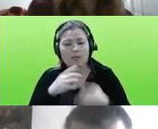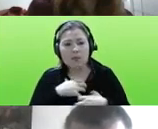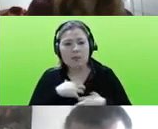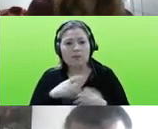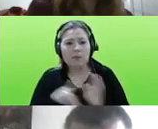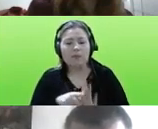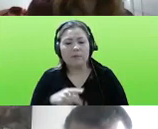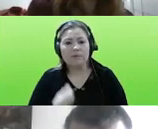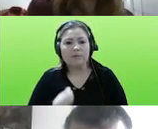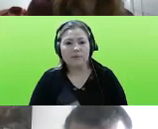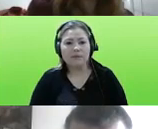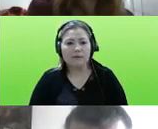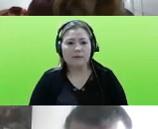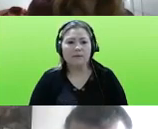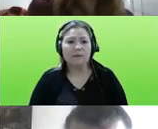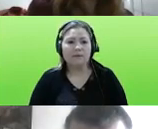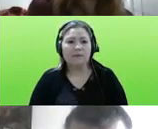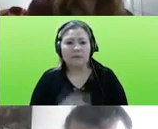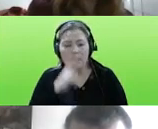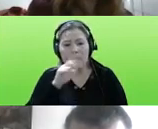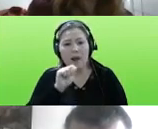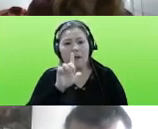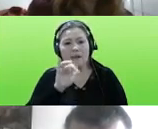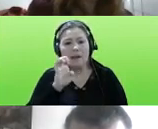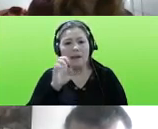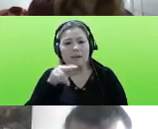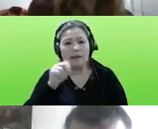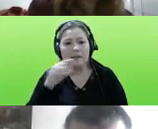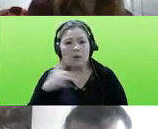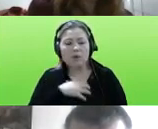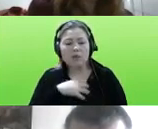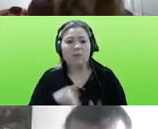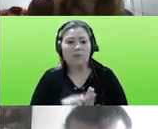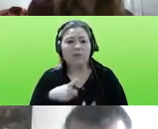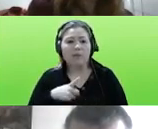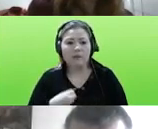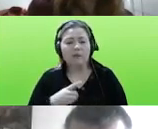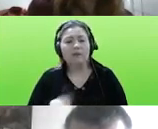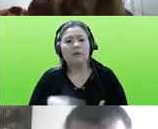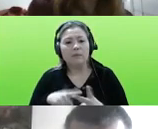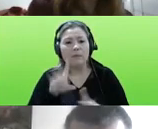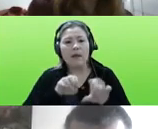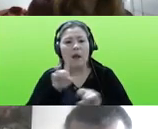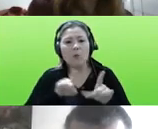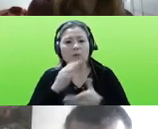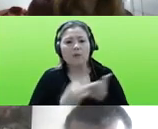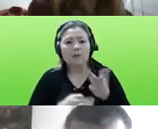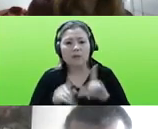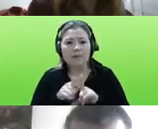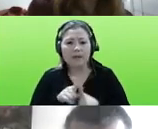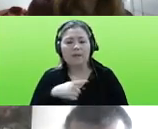Né? Eles colocam de alienação a formas de vida. E aí nós vamos pegar também alguns textos.